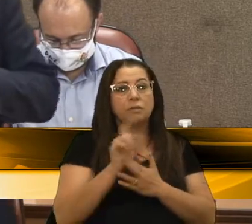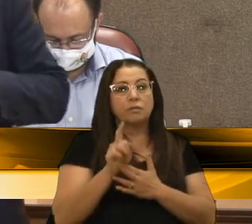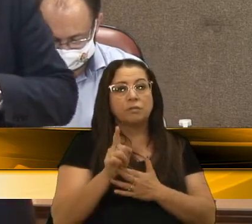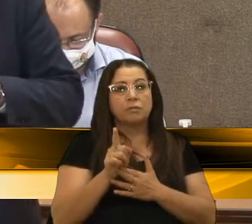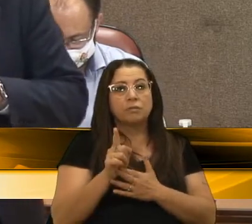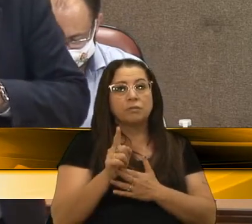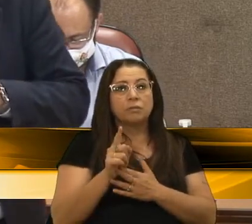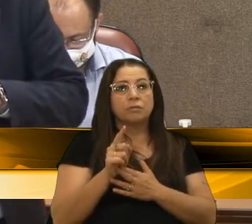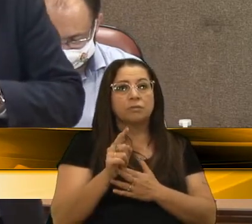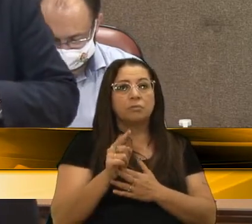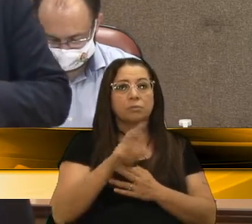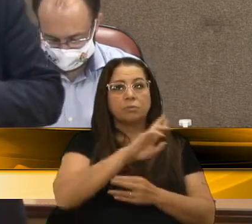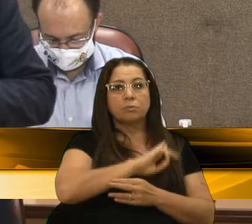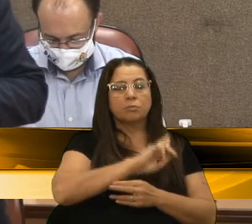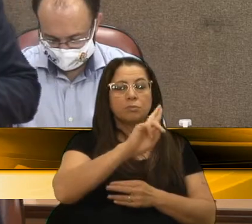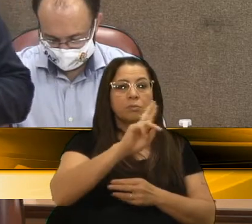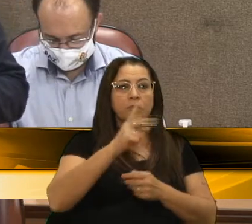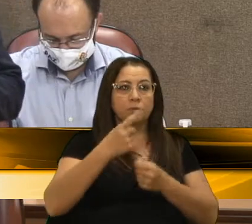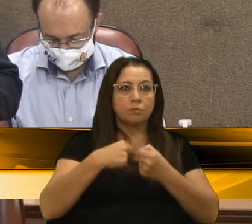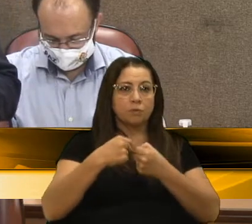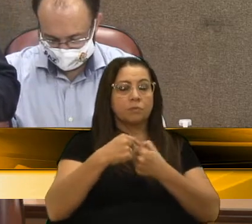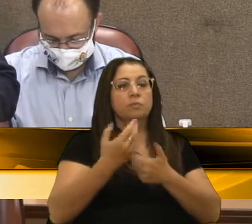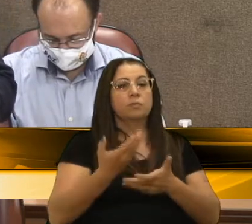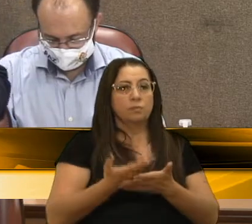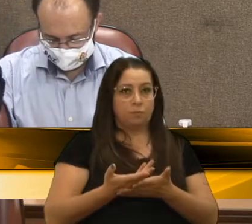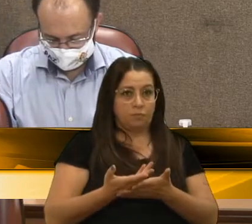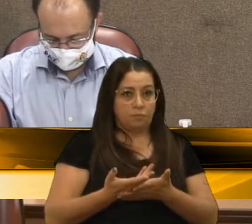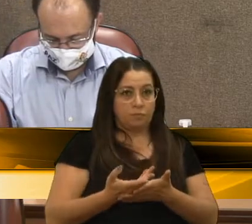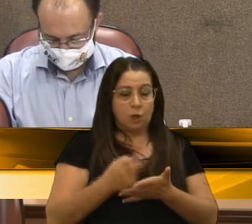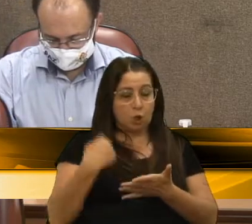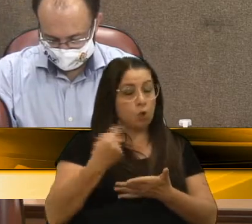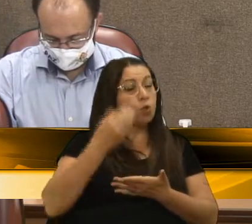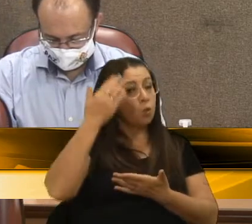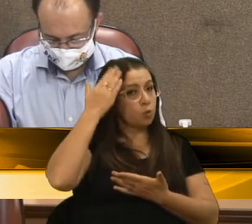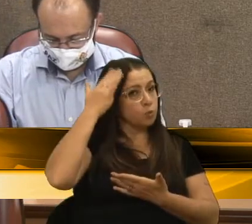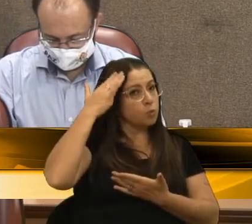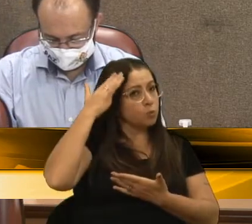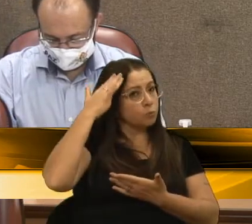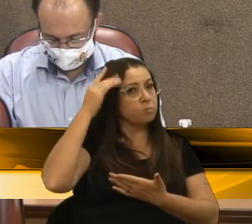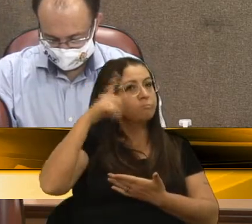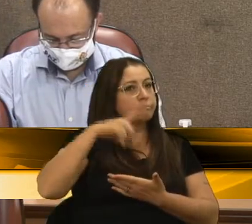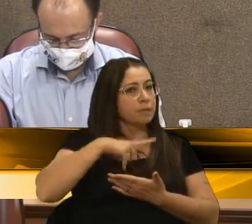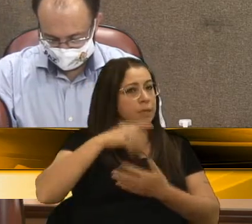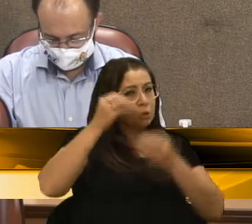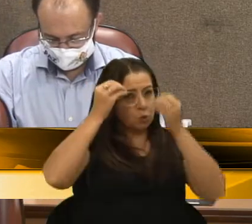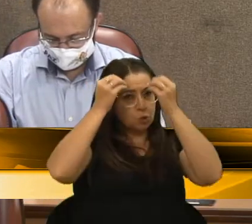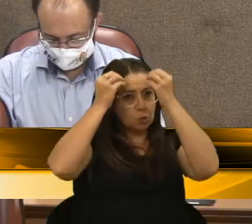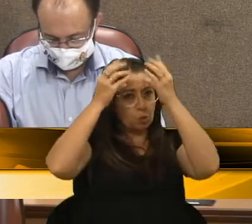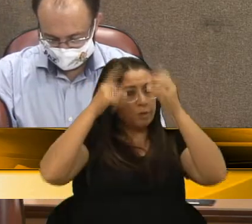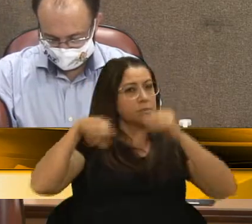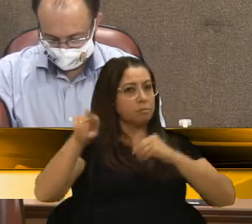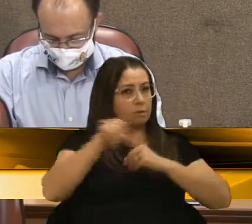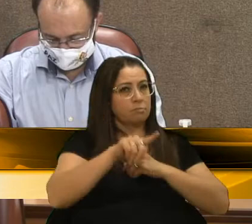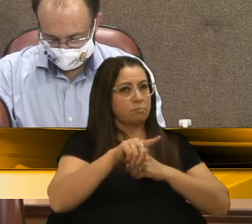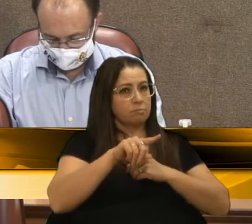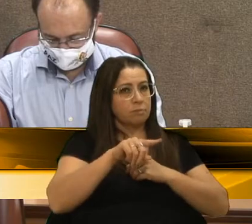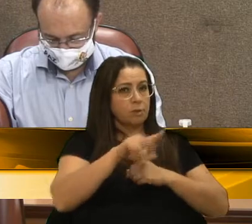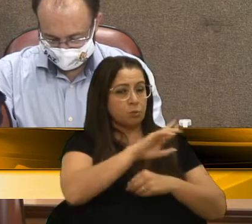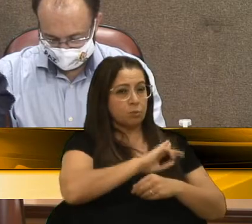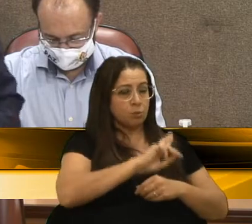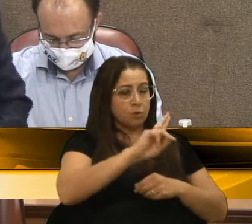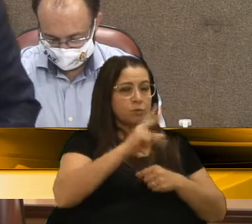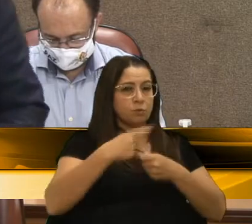a Procuradoria-Geral do município. Nós sabemos e temos esse conhecimento que os procuradores